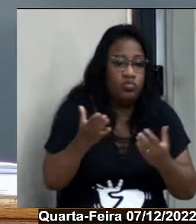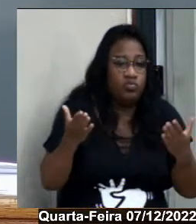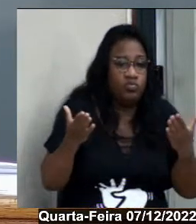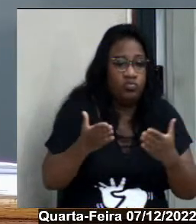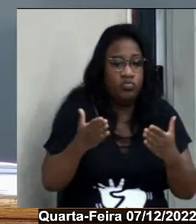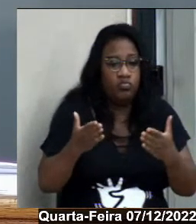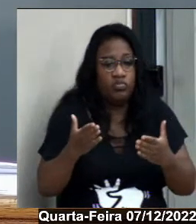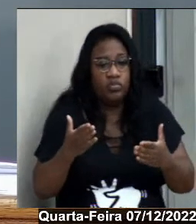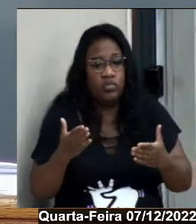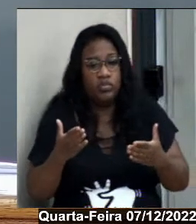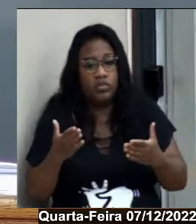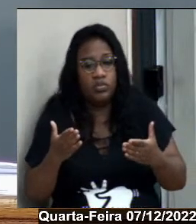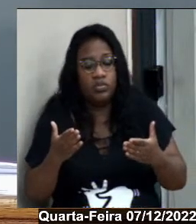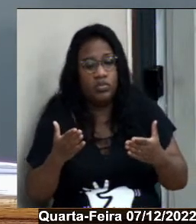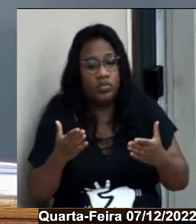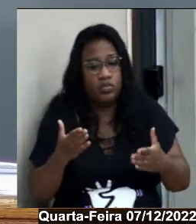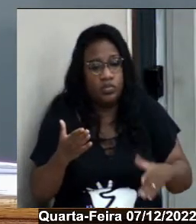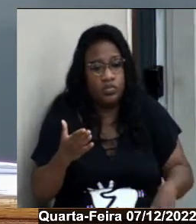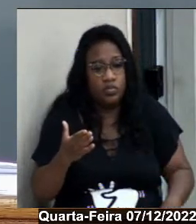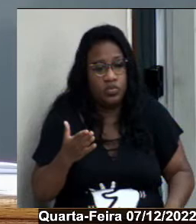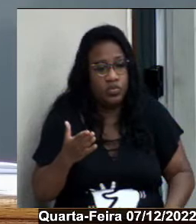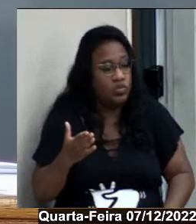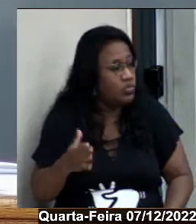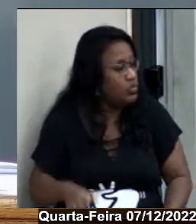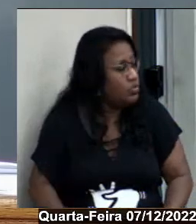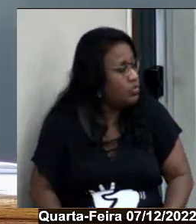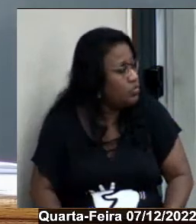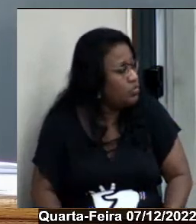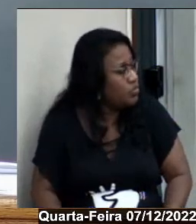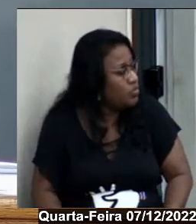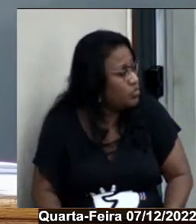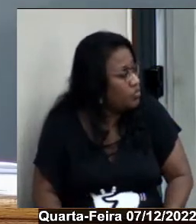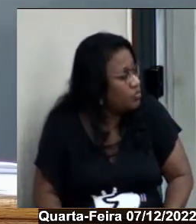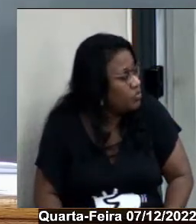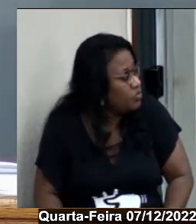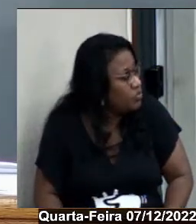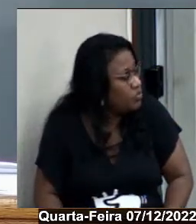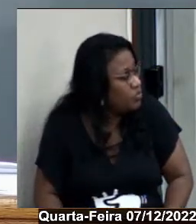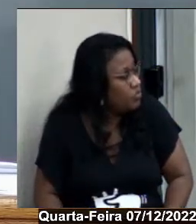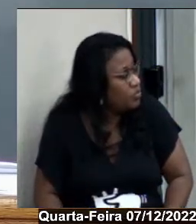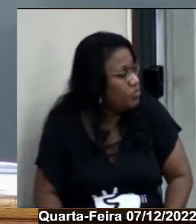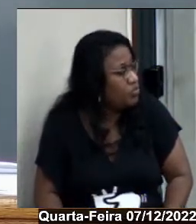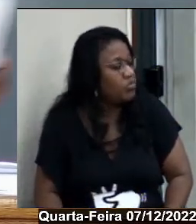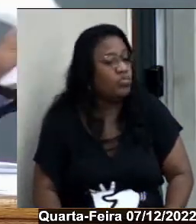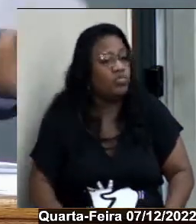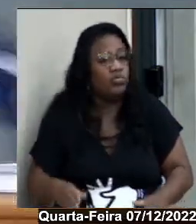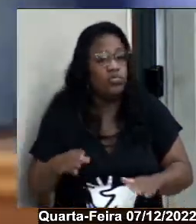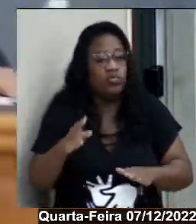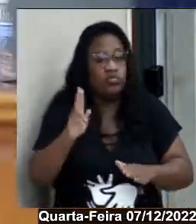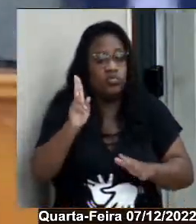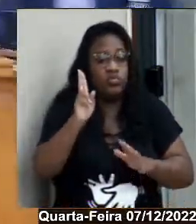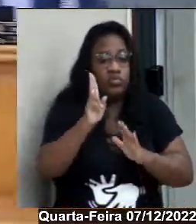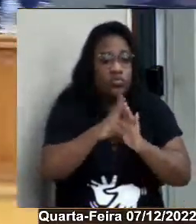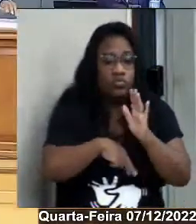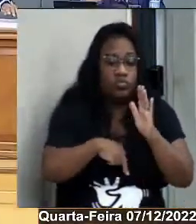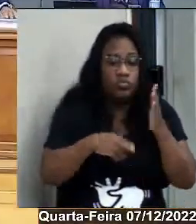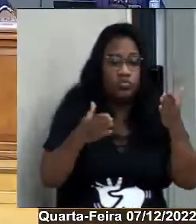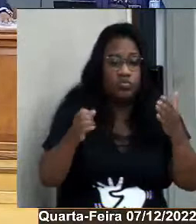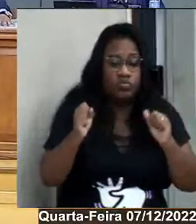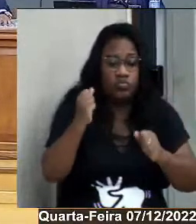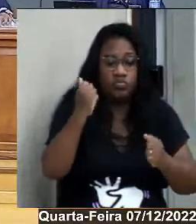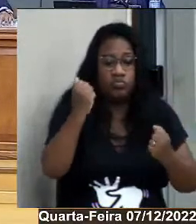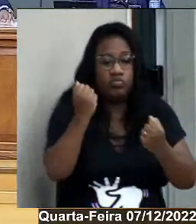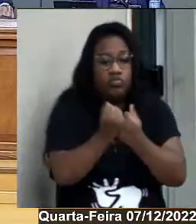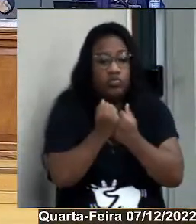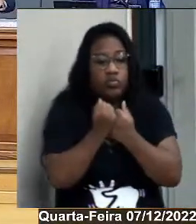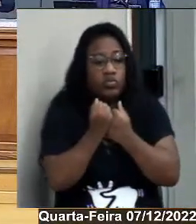na prestação de atividades de segurança pública. A moção de apoio número 50/2022, a